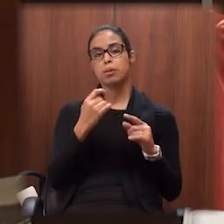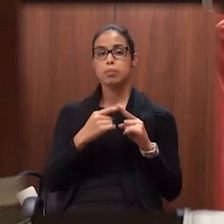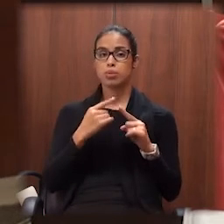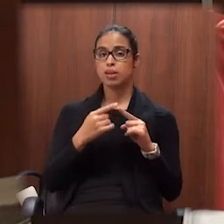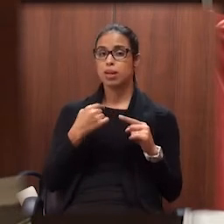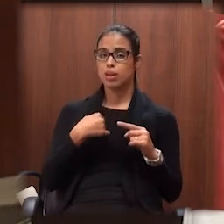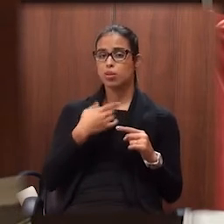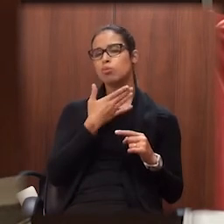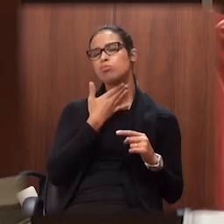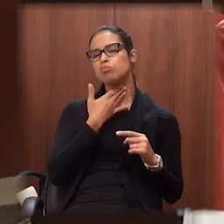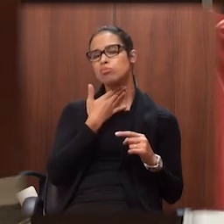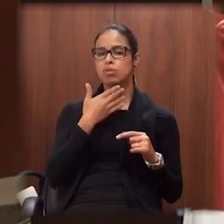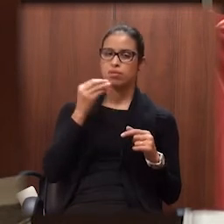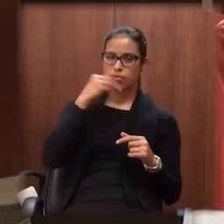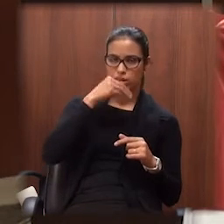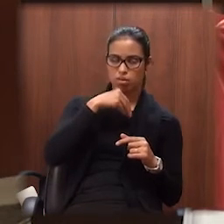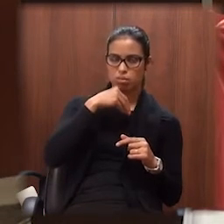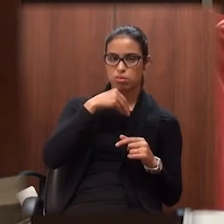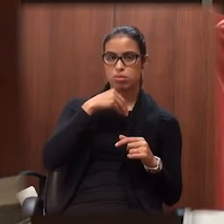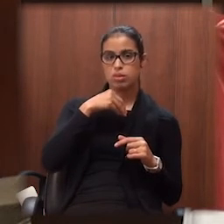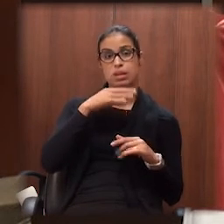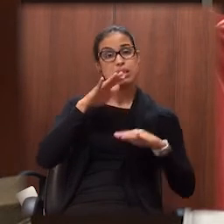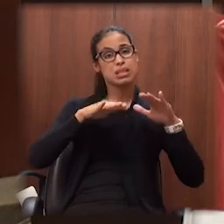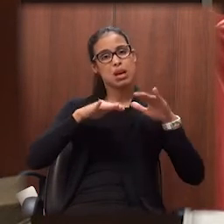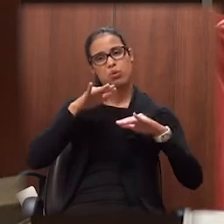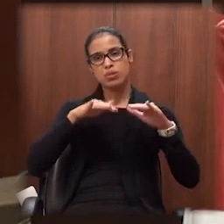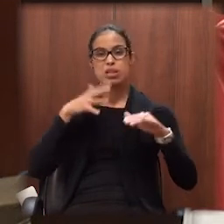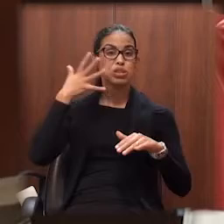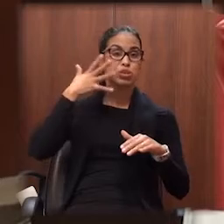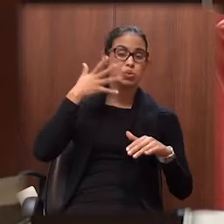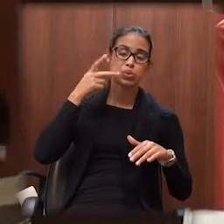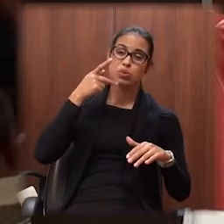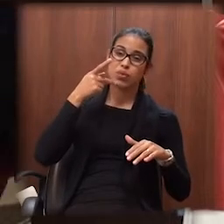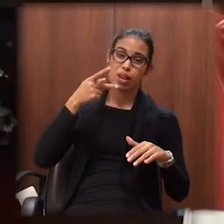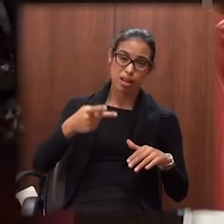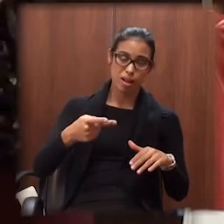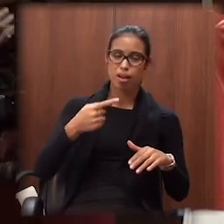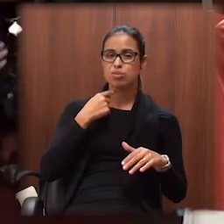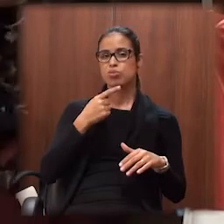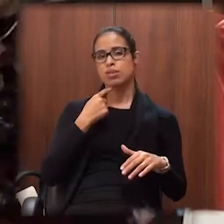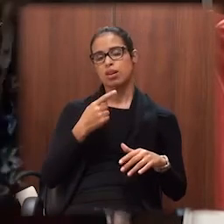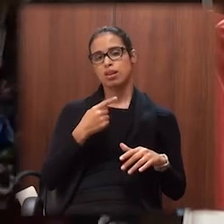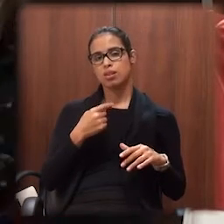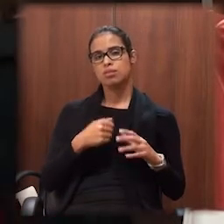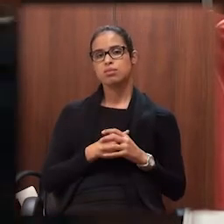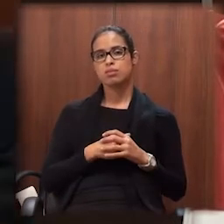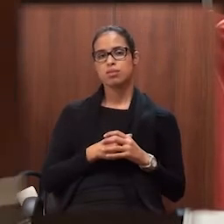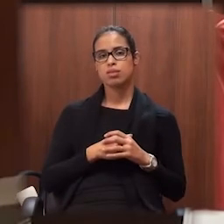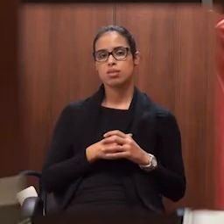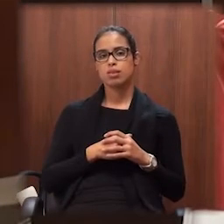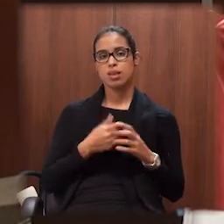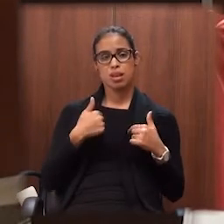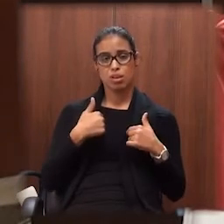uma faringite e talvez eu nem consiga chegar ao final da minha fala. Eu tenho arrastado um